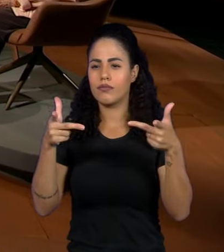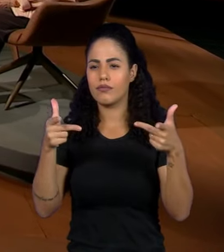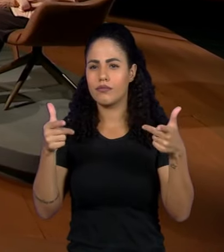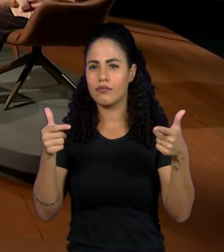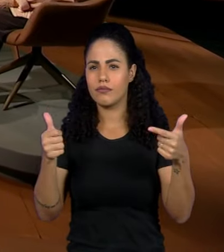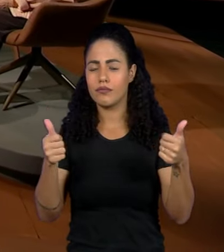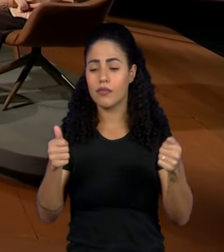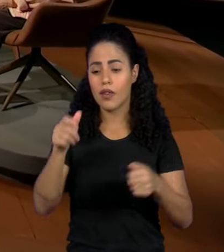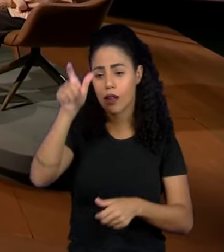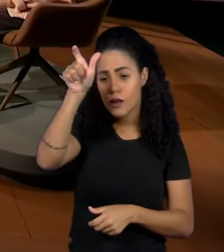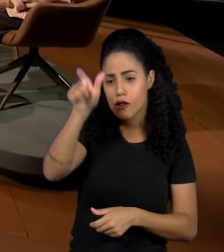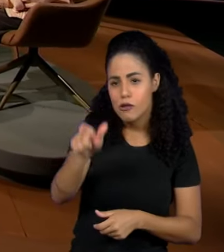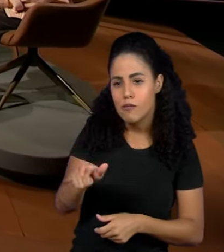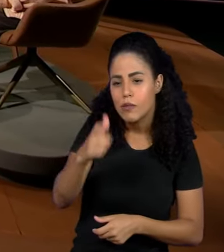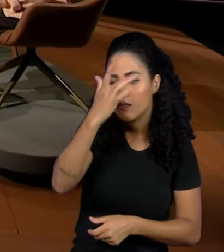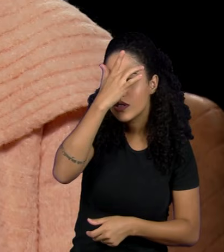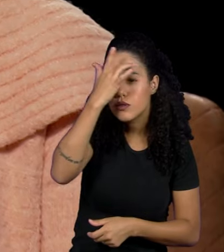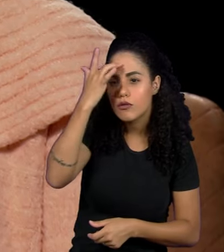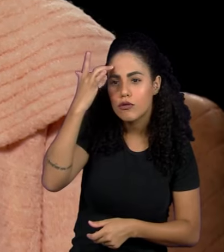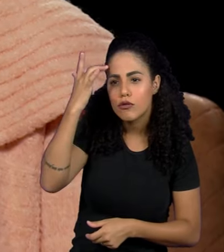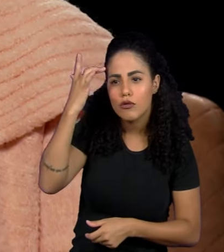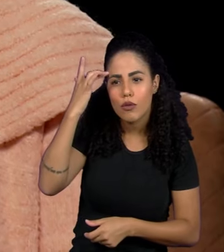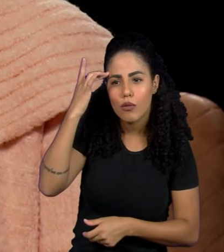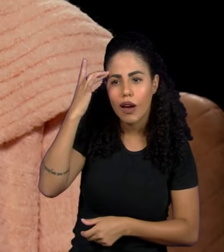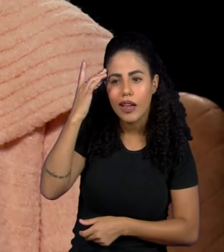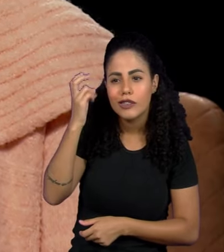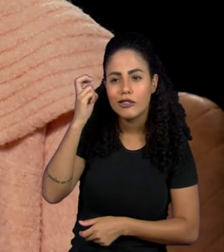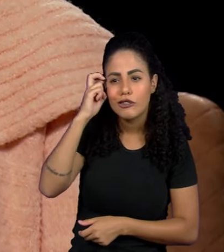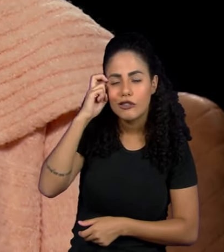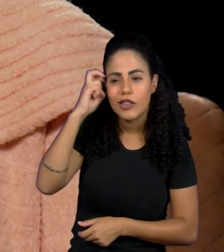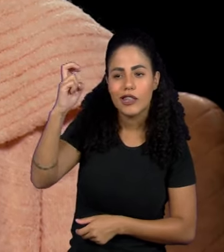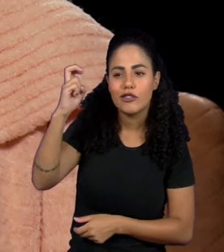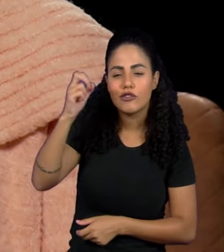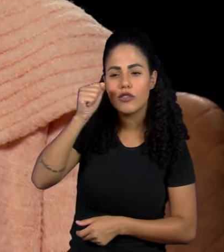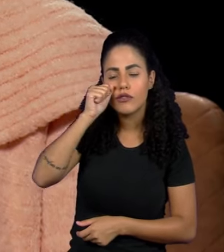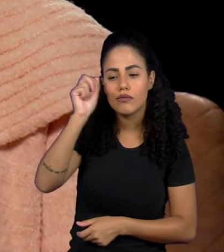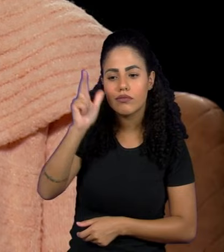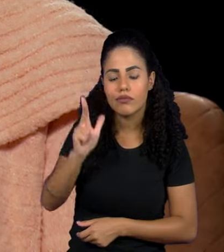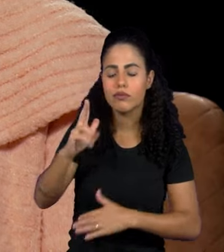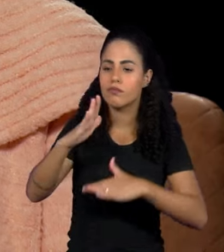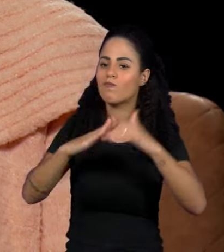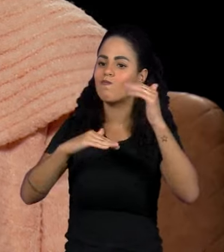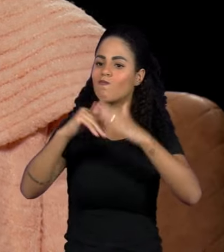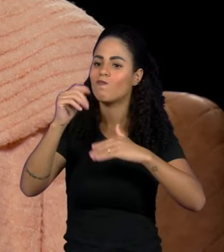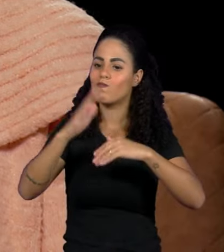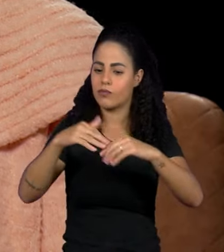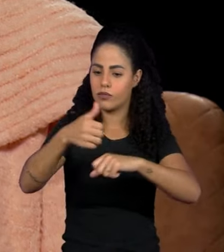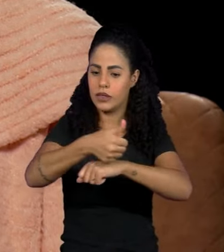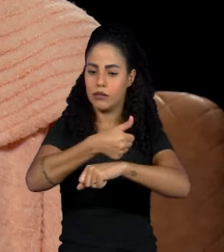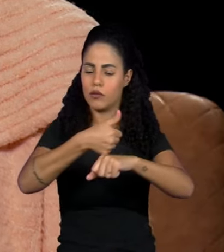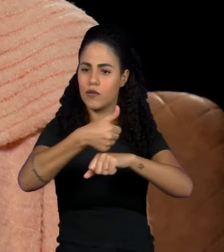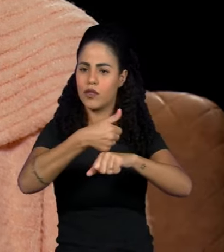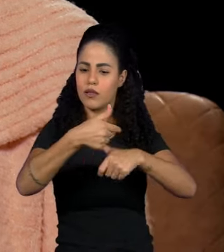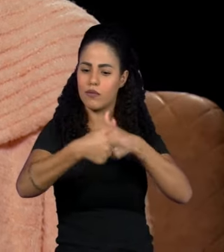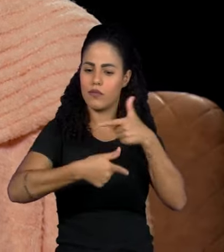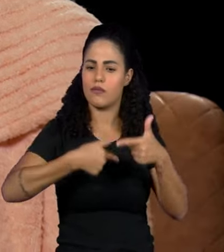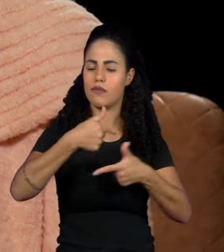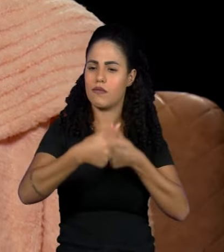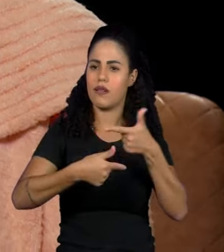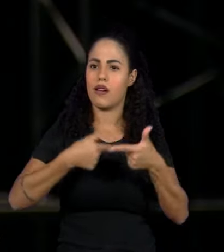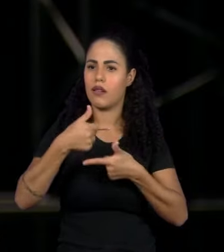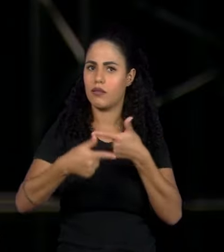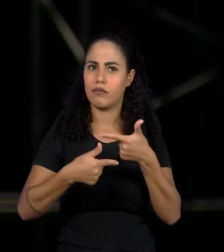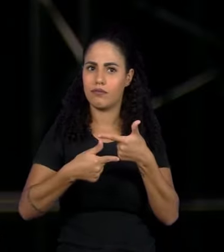E uma pessoa muito inteligente, muito dedicada, assim, à carreira, ao trabalho. Que